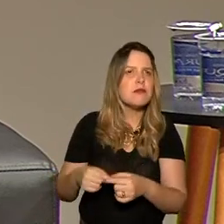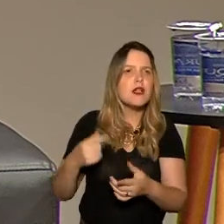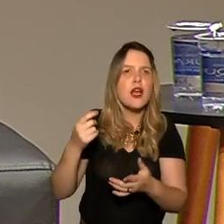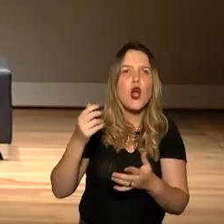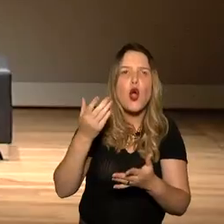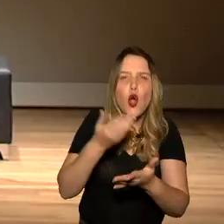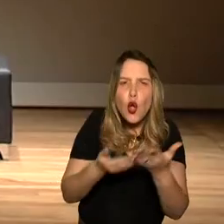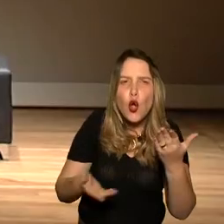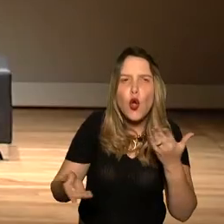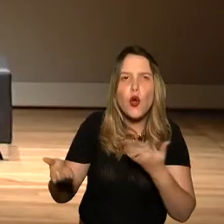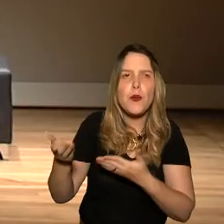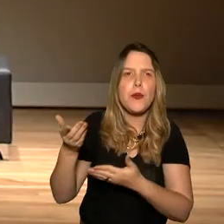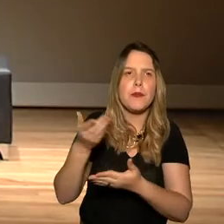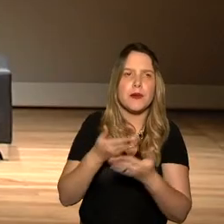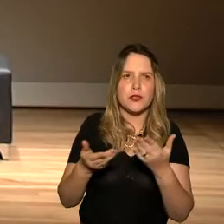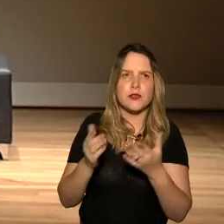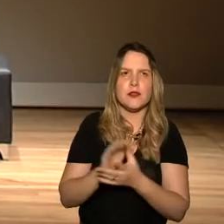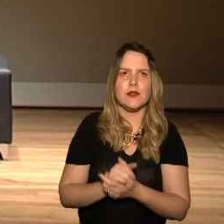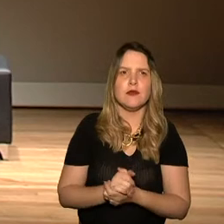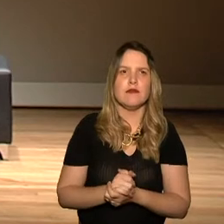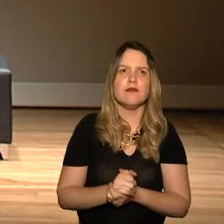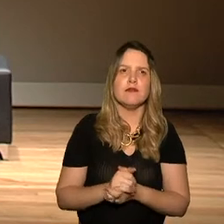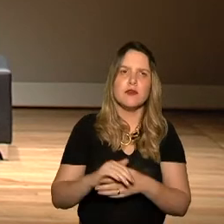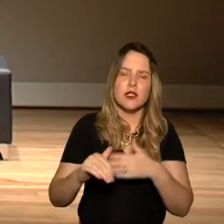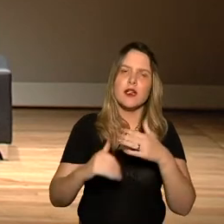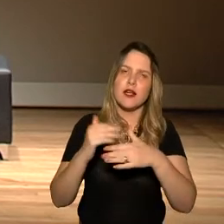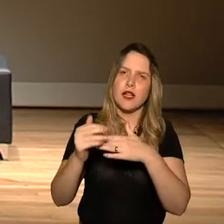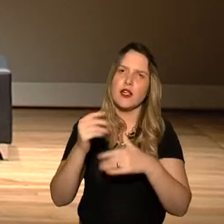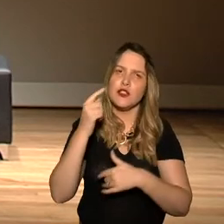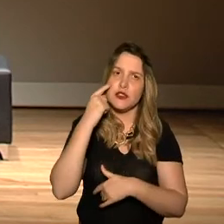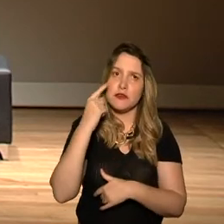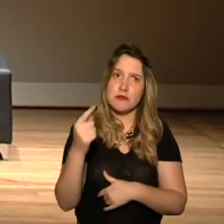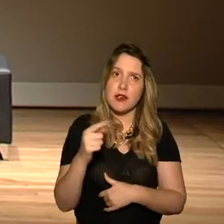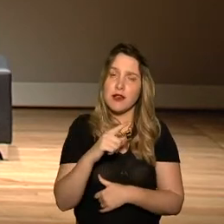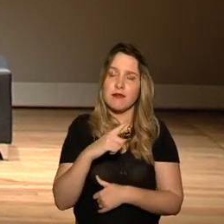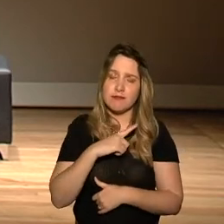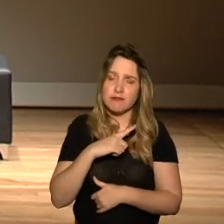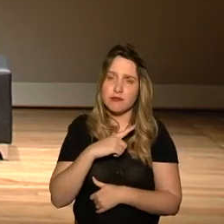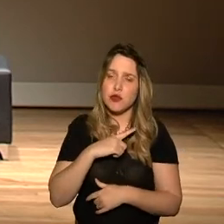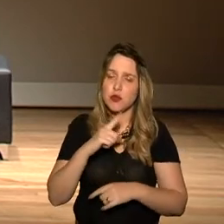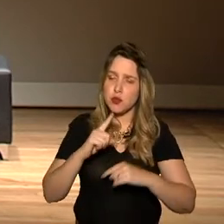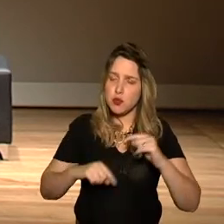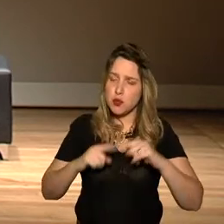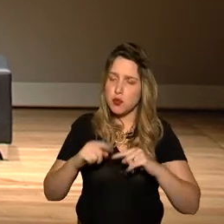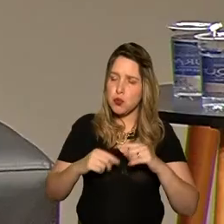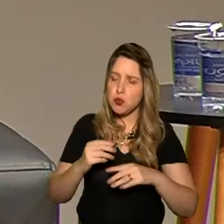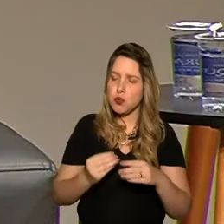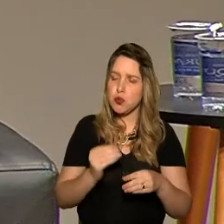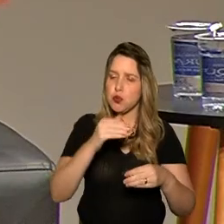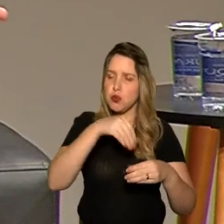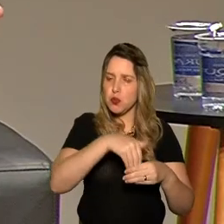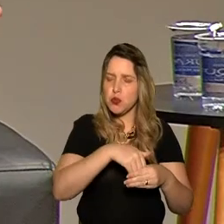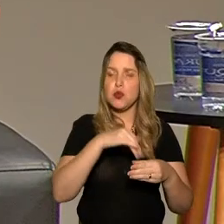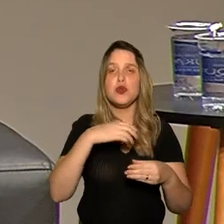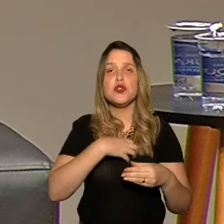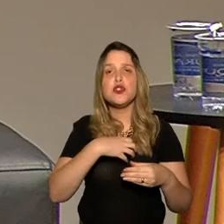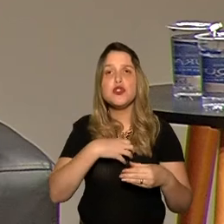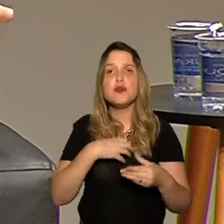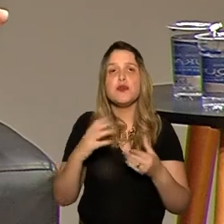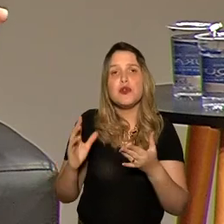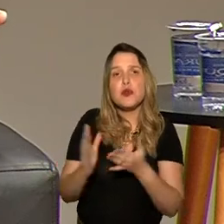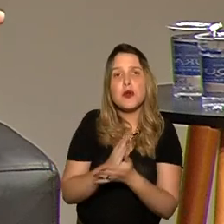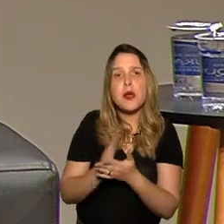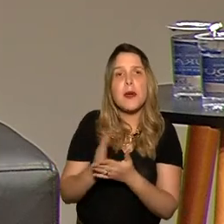a compartilhar nossas percepções E aí acho que a gente tem oportunidade de produzir certos sentidos comuns